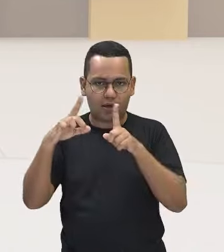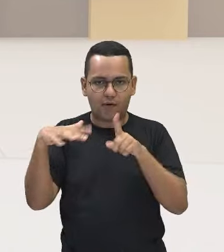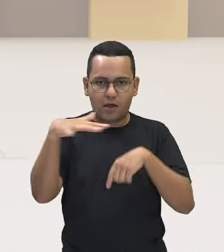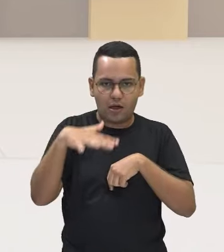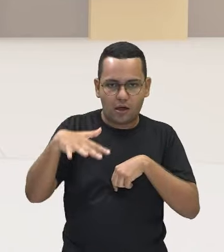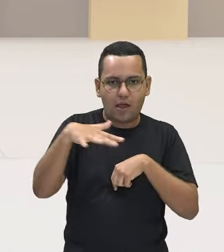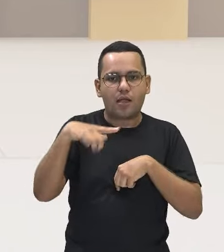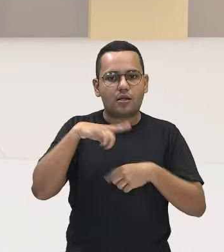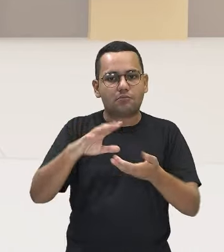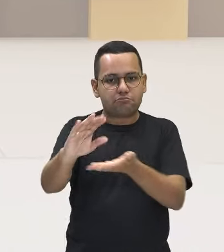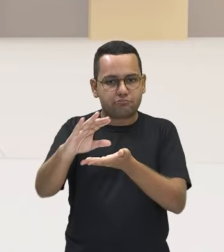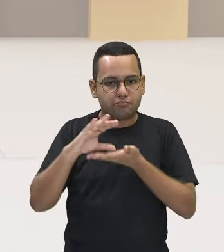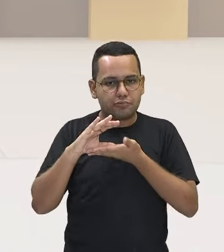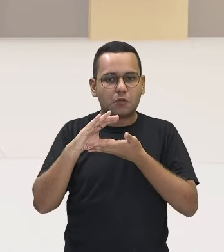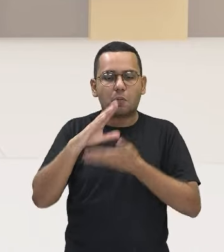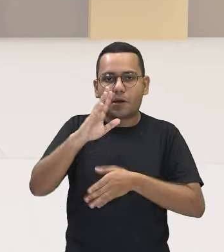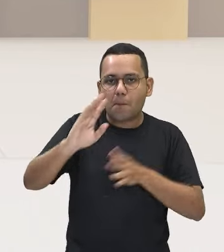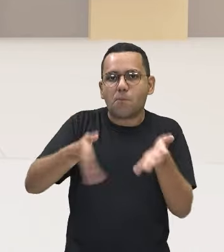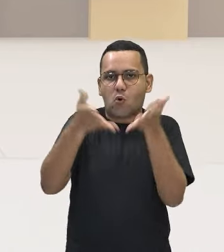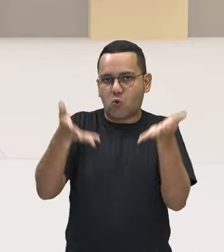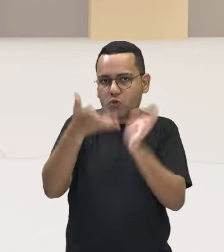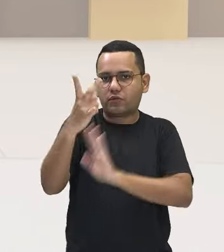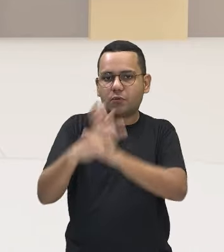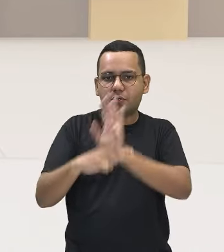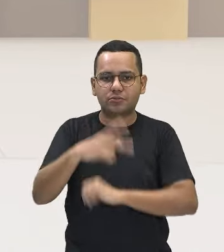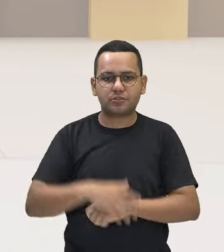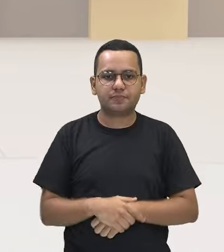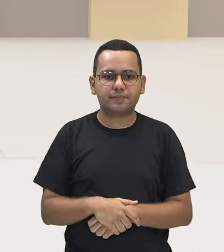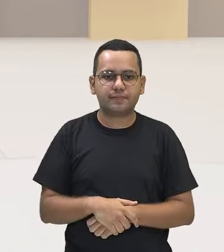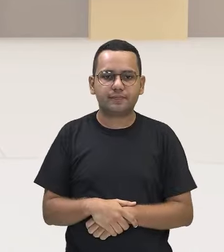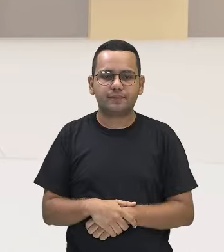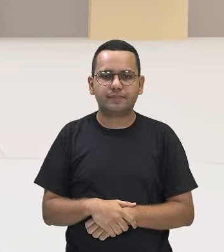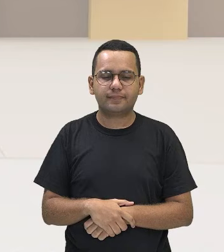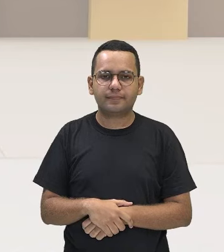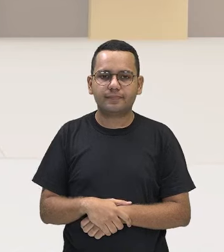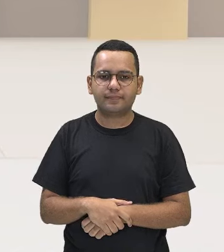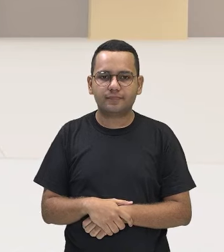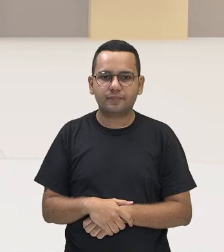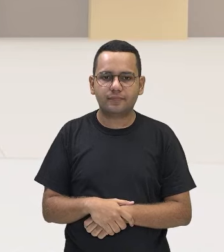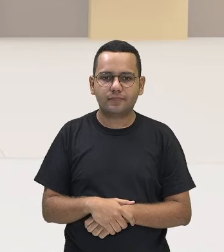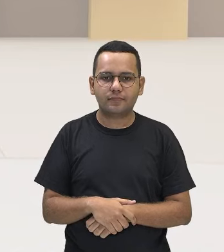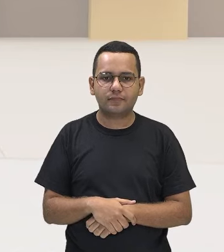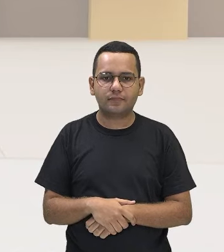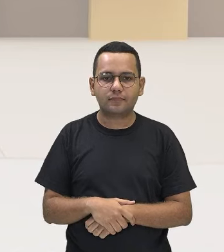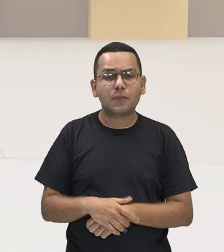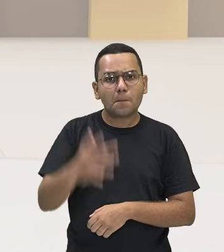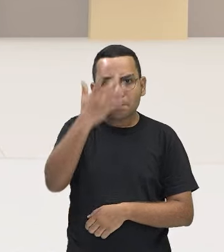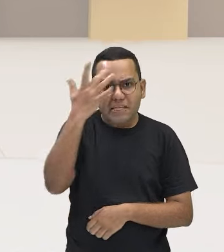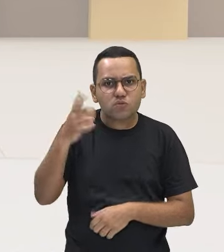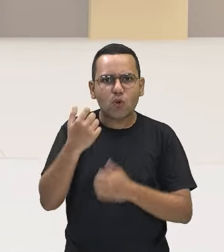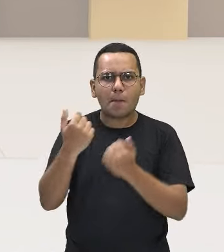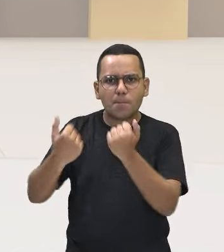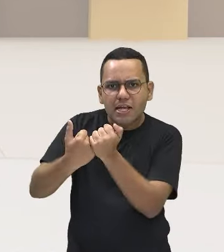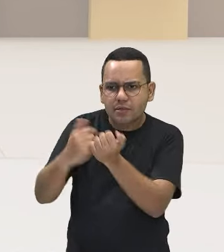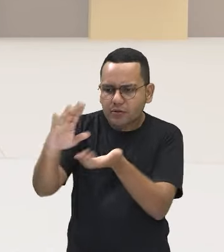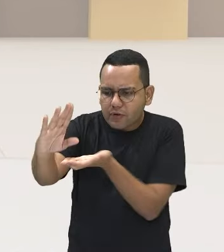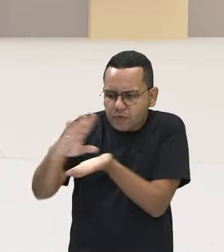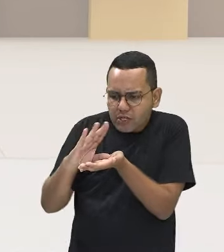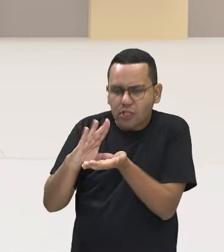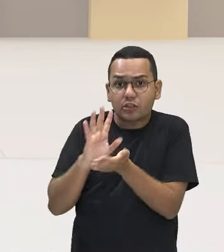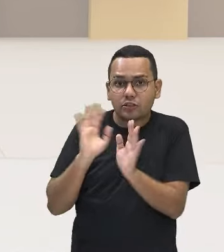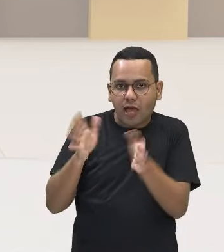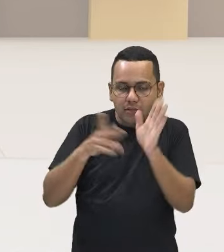ter alguém, gente, que vai te dar um apoio aí, né? Parceiro, né? E vai investir se a sua ideia estiver bem planejada, né? E for